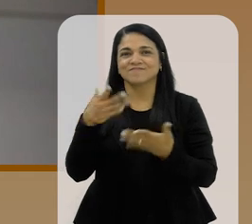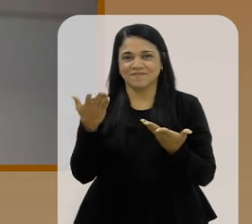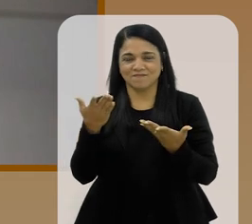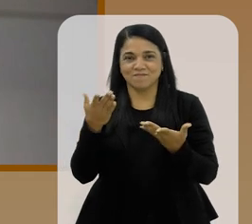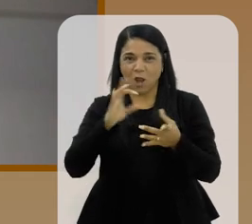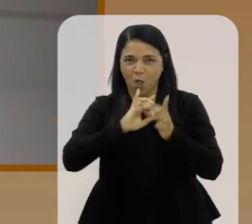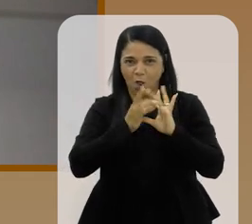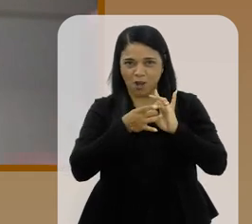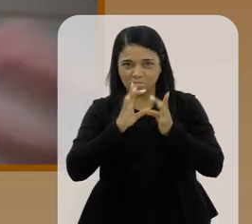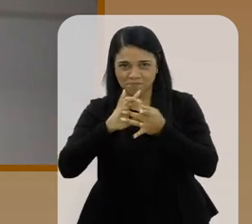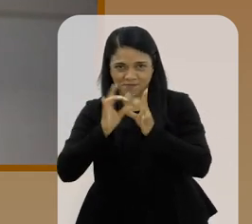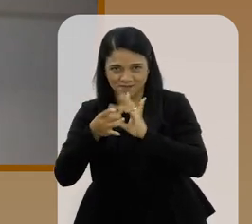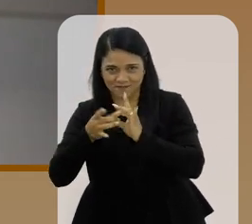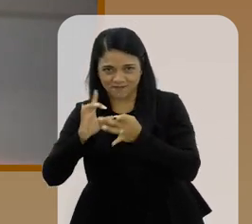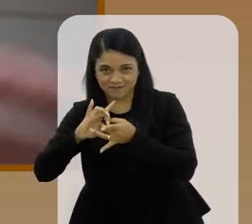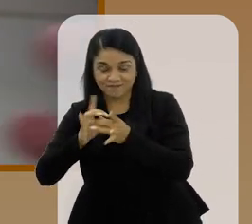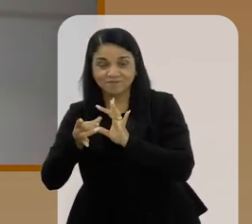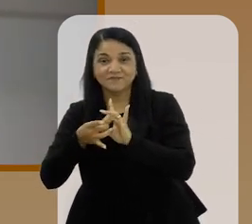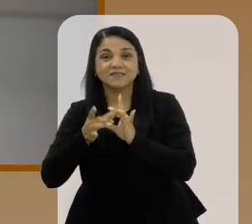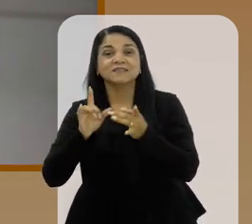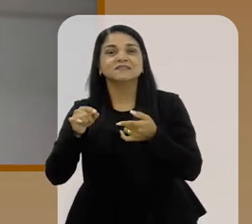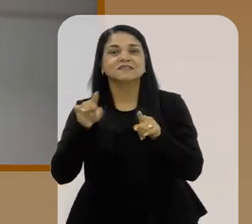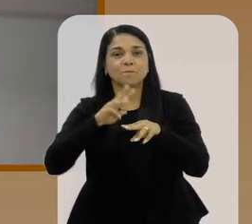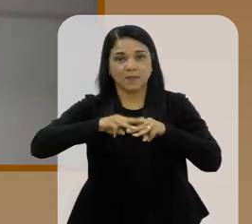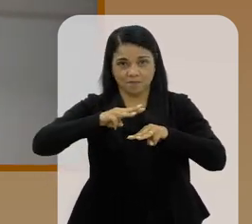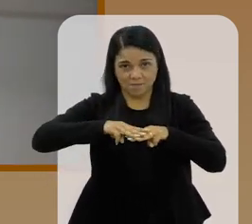por essa atividade. Também porque